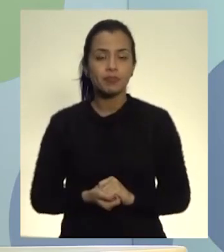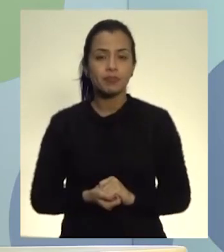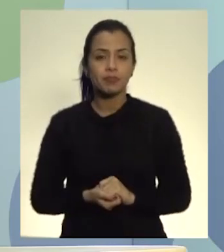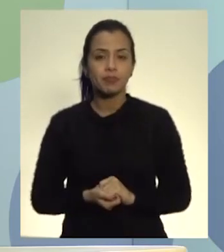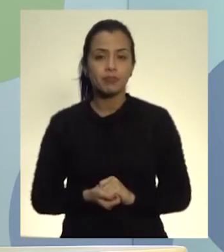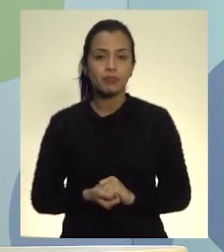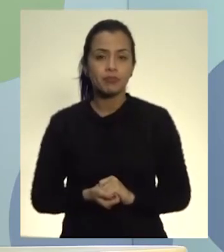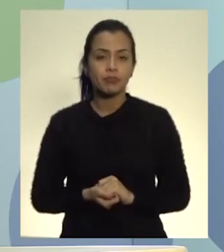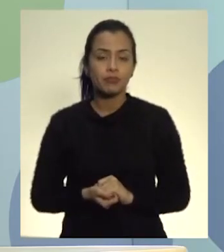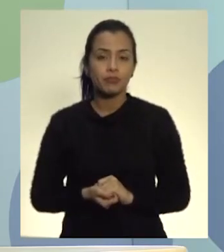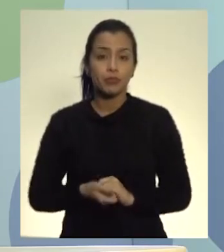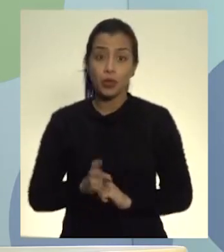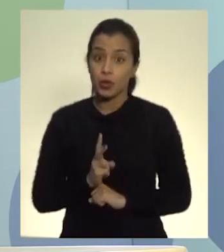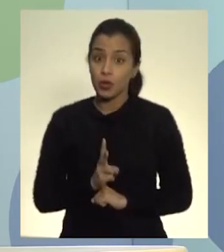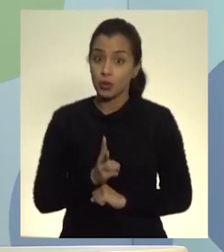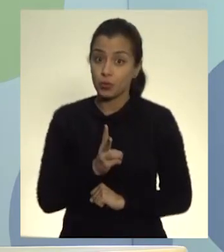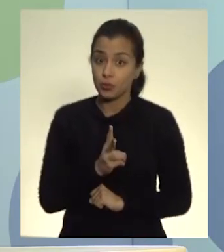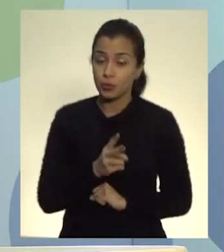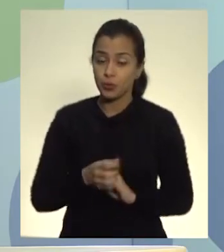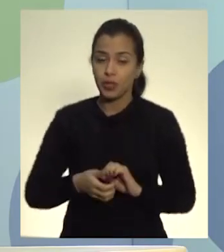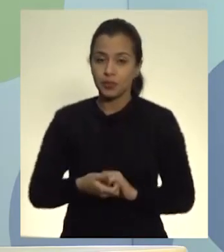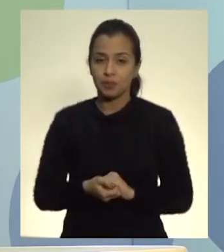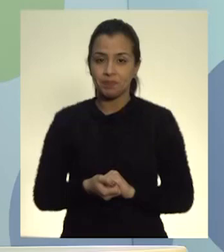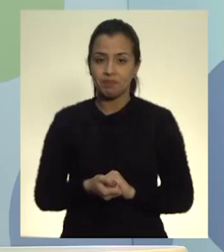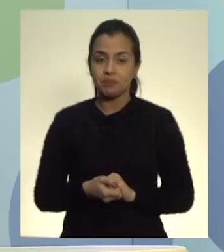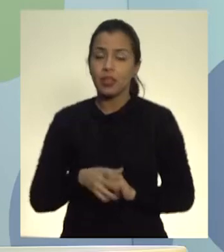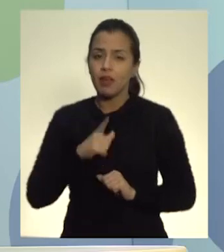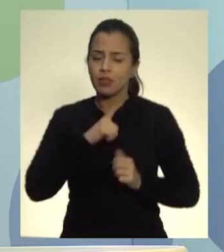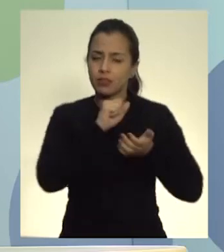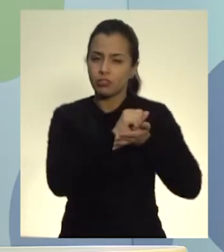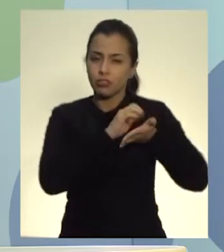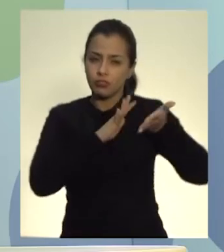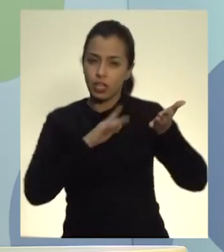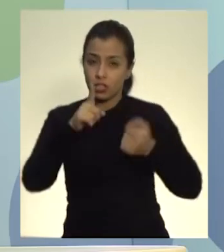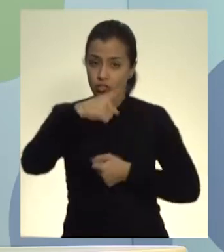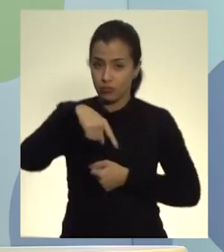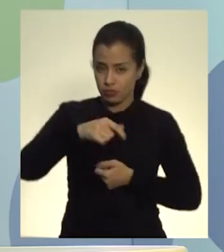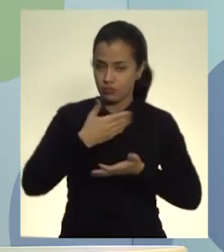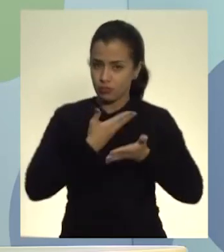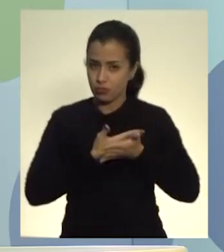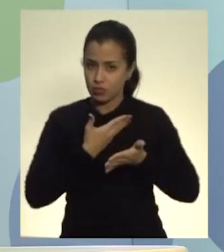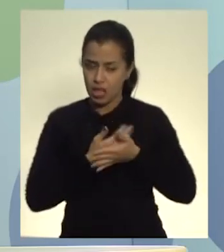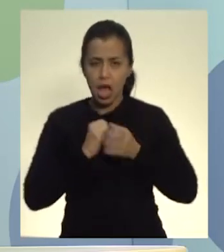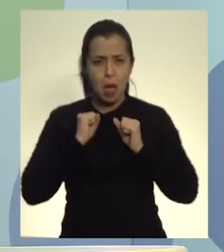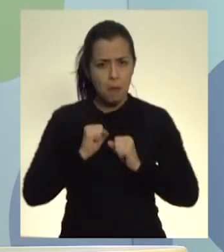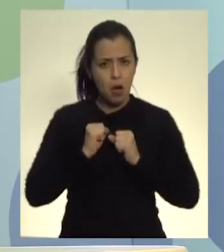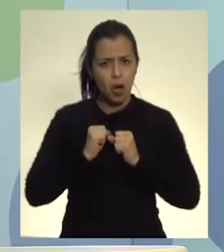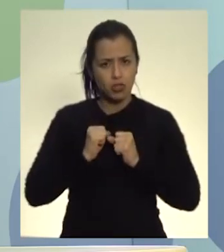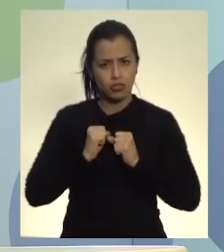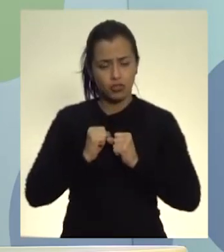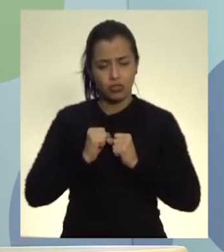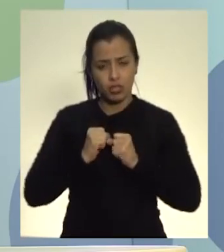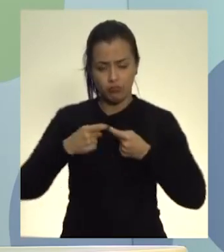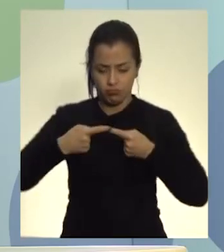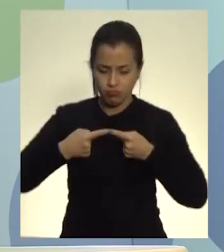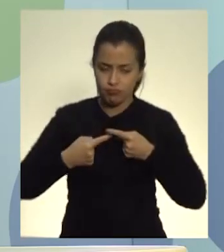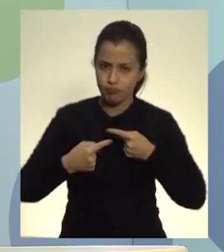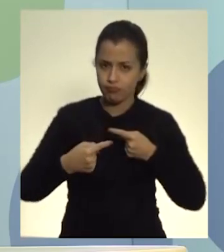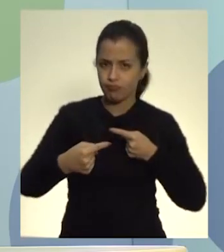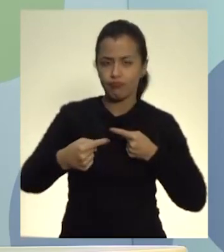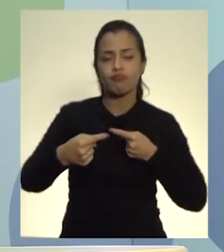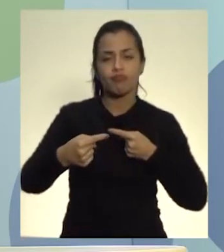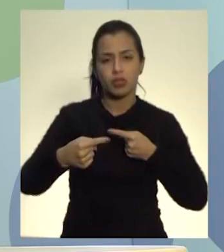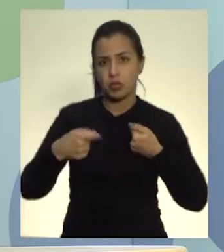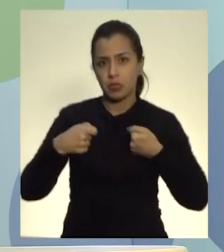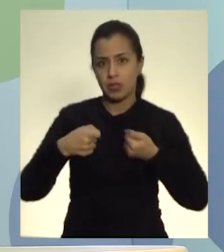Continuando aqui, a gente vai olhar, é uma atividade que vocês vão fazer, isso pode ser feita durante a semana, tá?